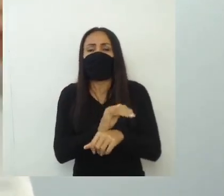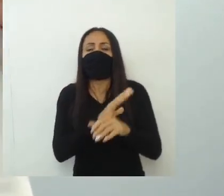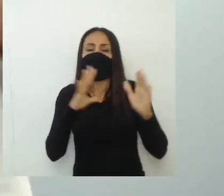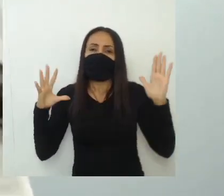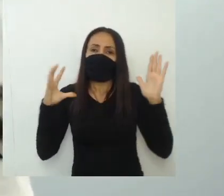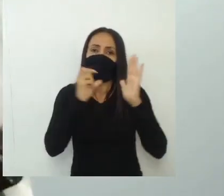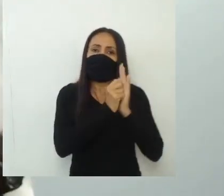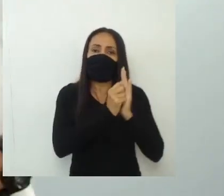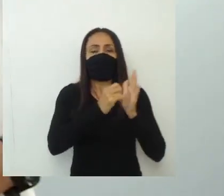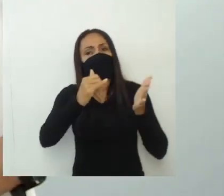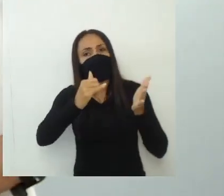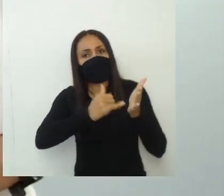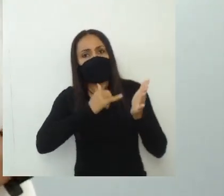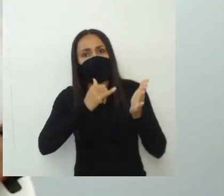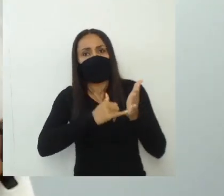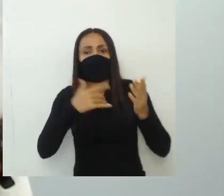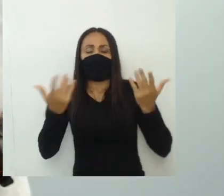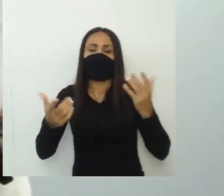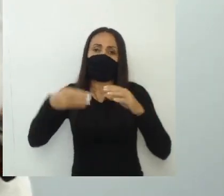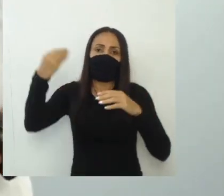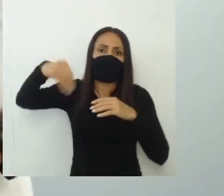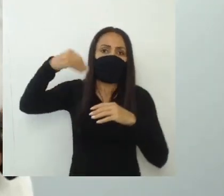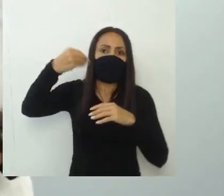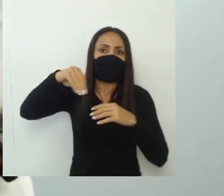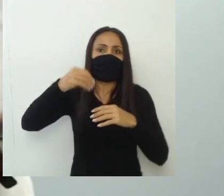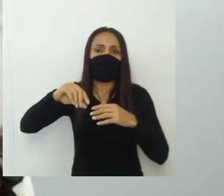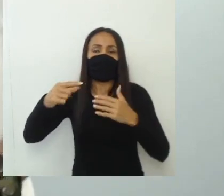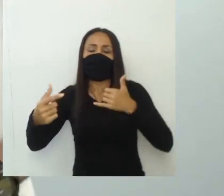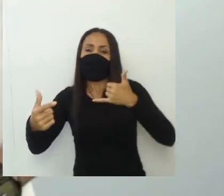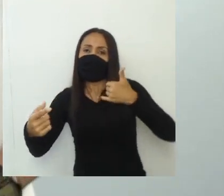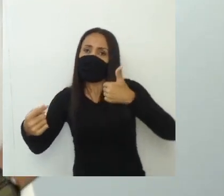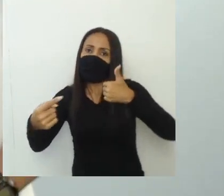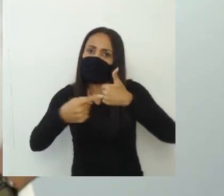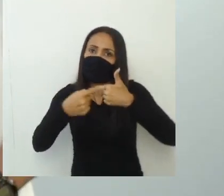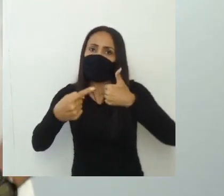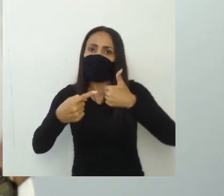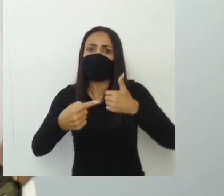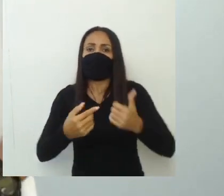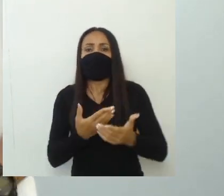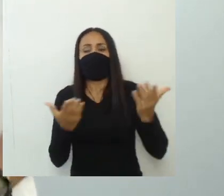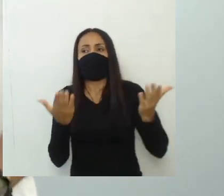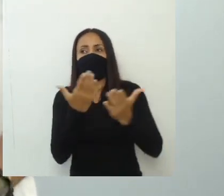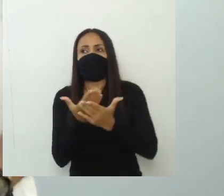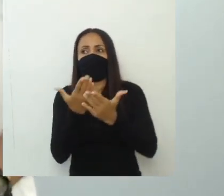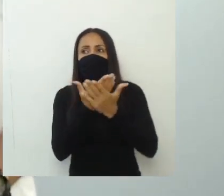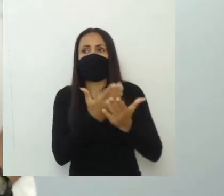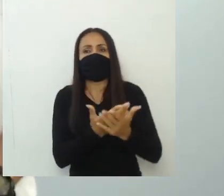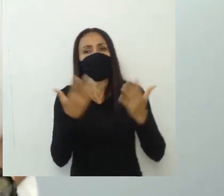canal, clica aí no sininho para receber novas notificações e até a próxima videoaula.